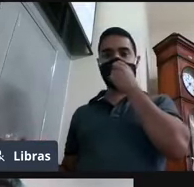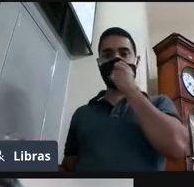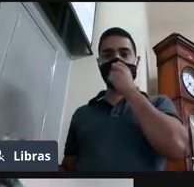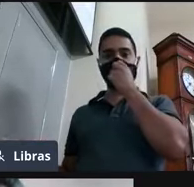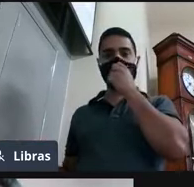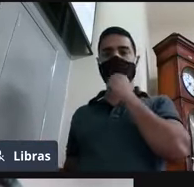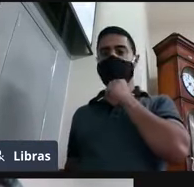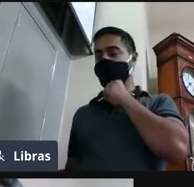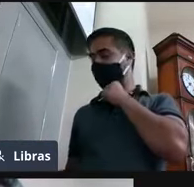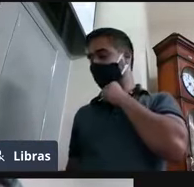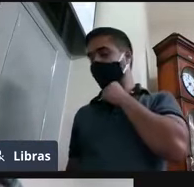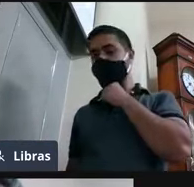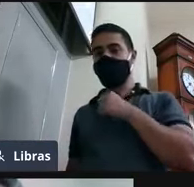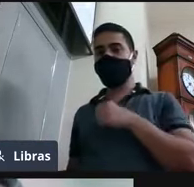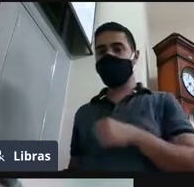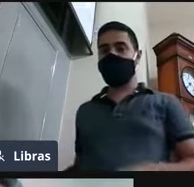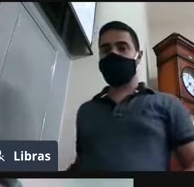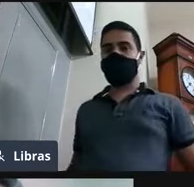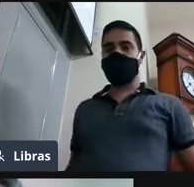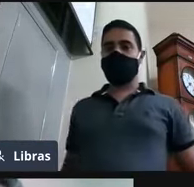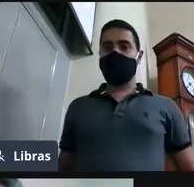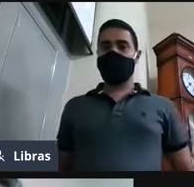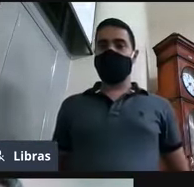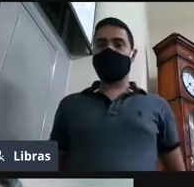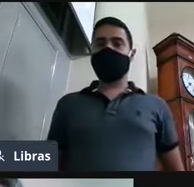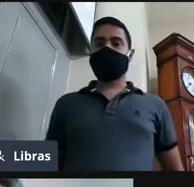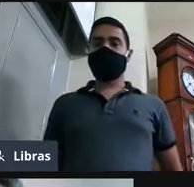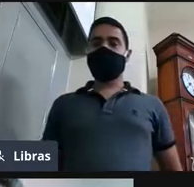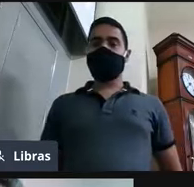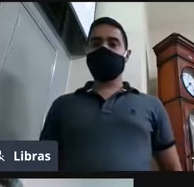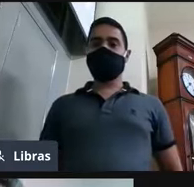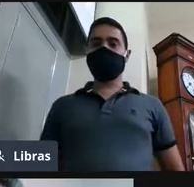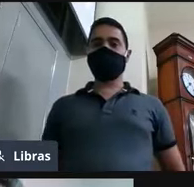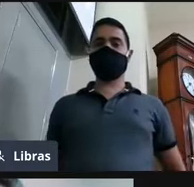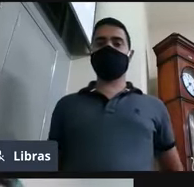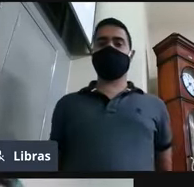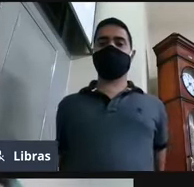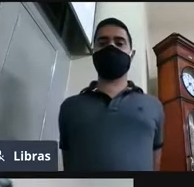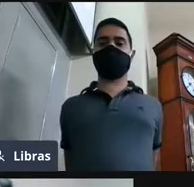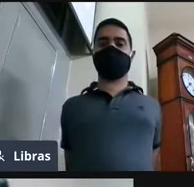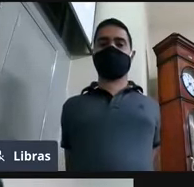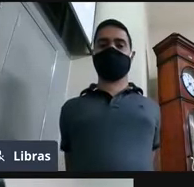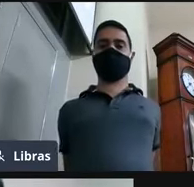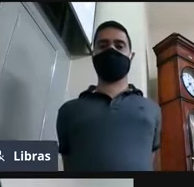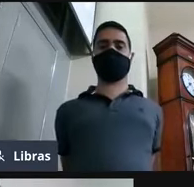A impropriedade número 2,